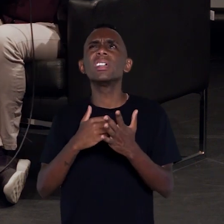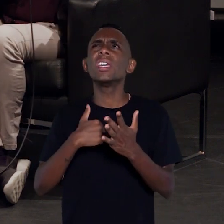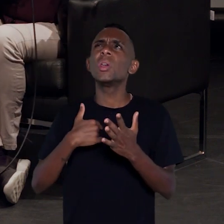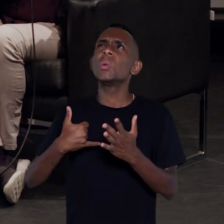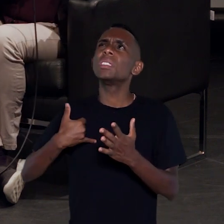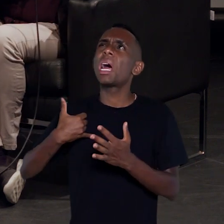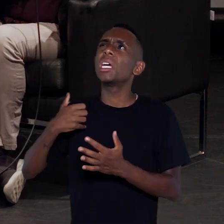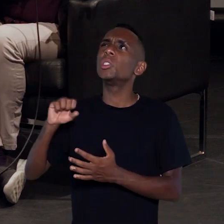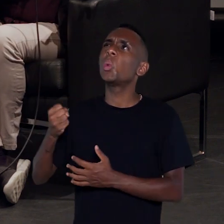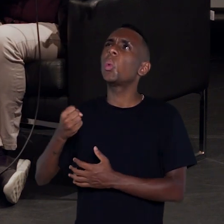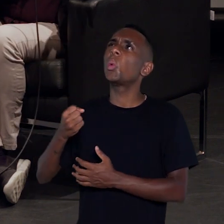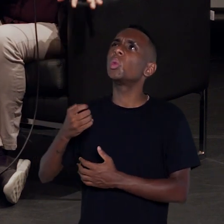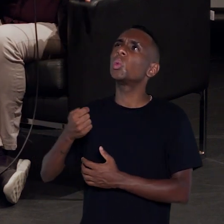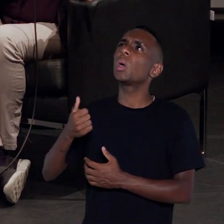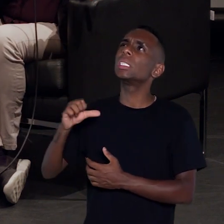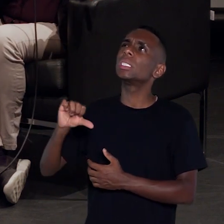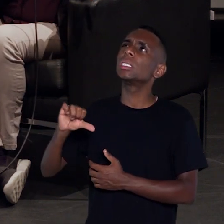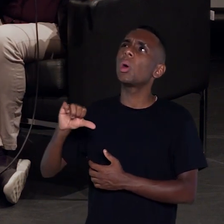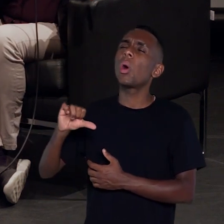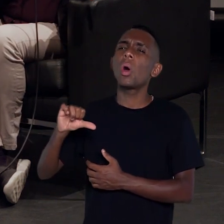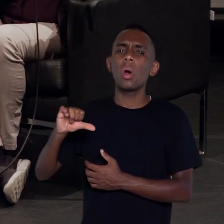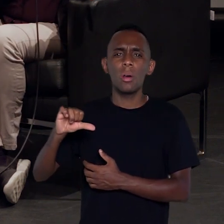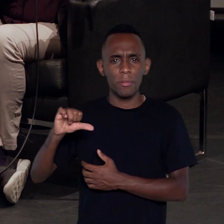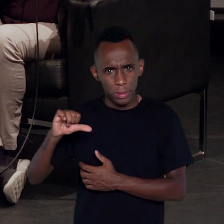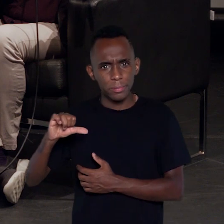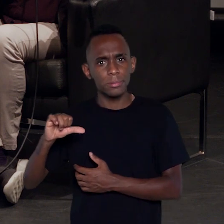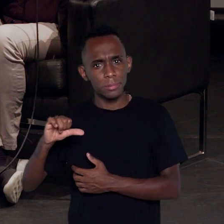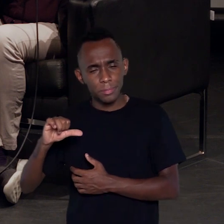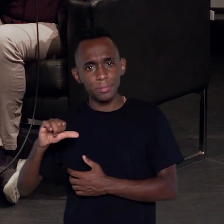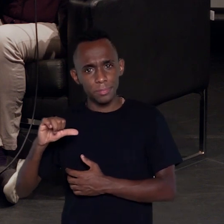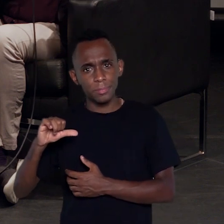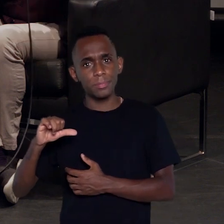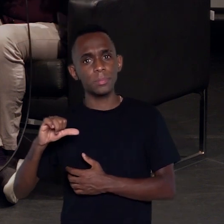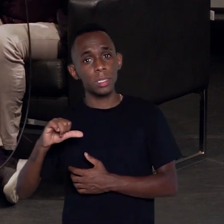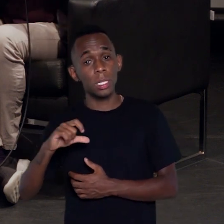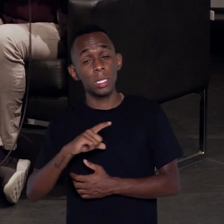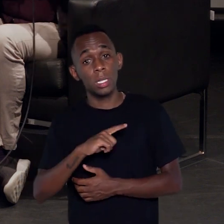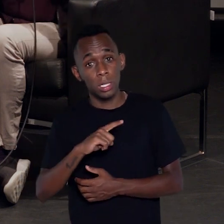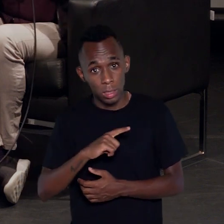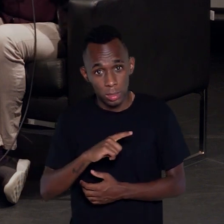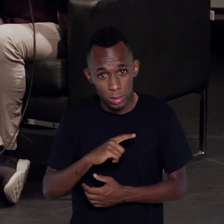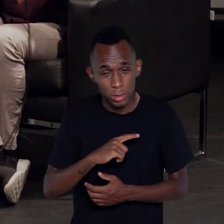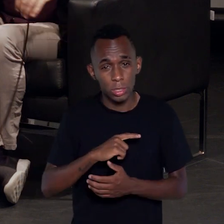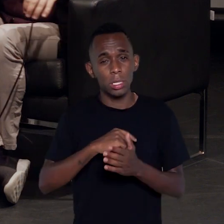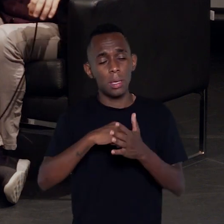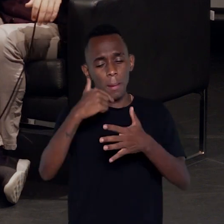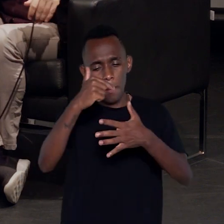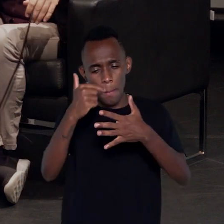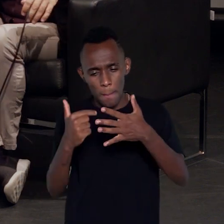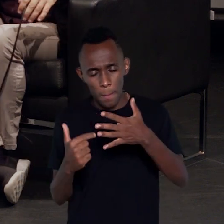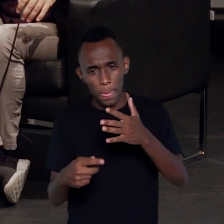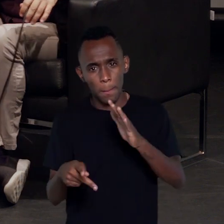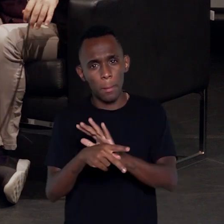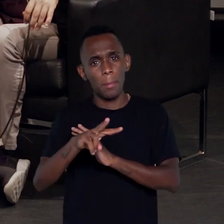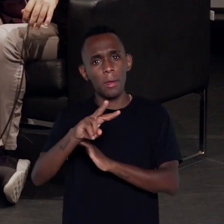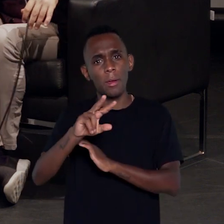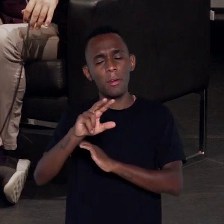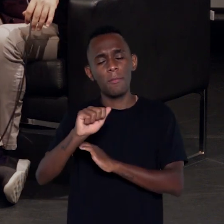tinha uns 8 para 9 anos, que foi Éramos Seis, da Maria José do Pré. Tinha aquela coleção da Vagalume, né?